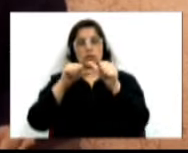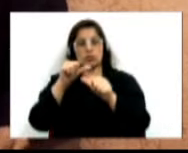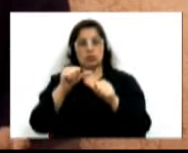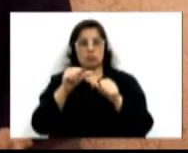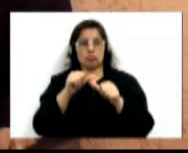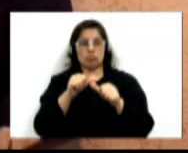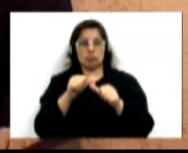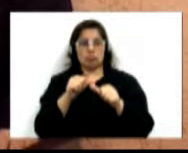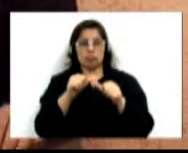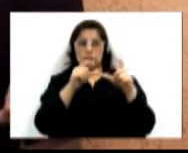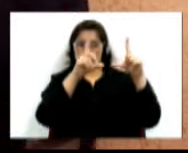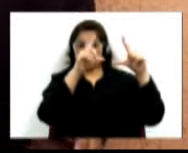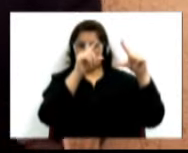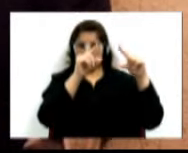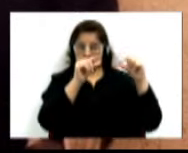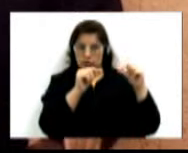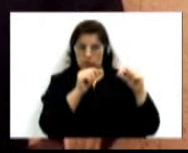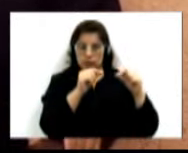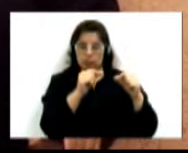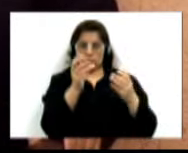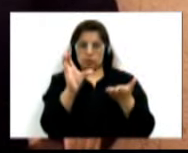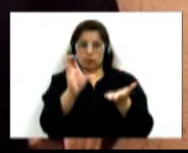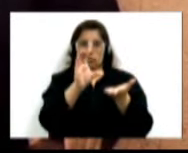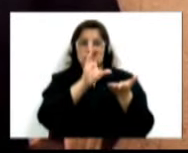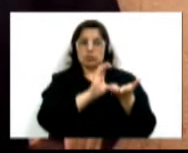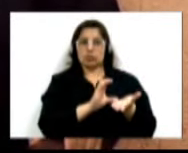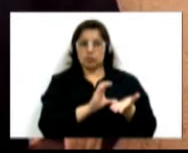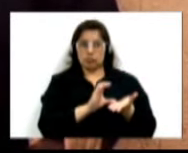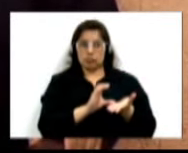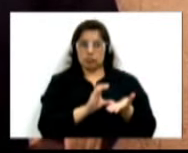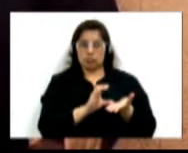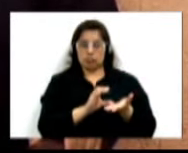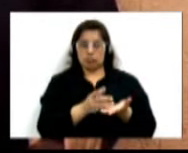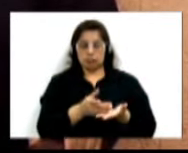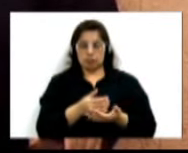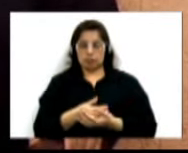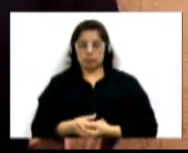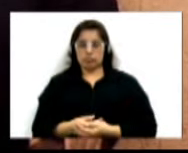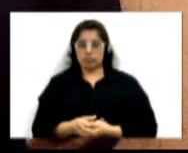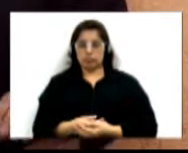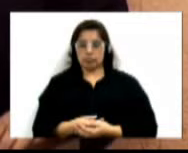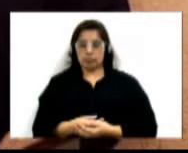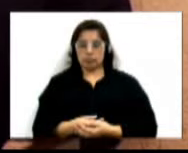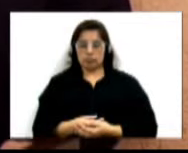360.000 em 2014. Isso é reputação ilibada?